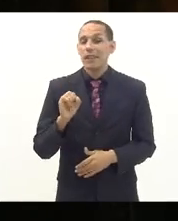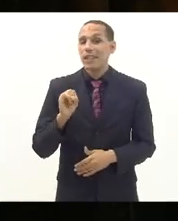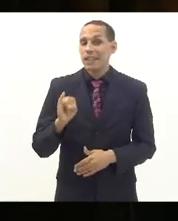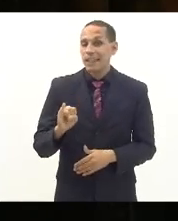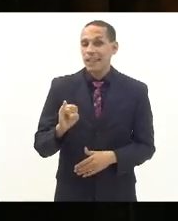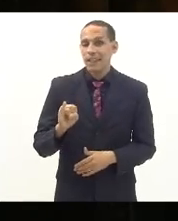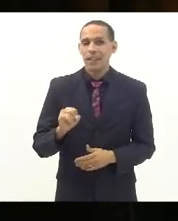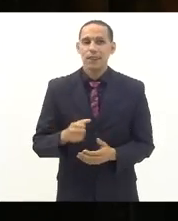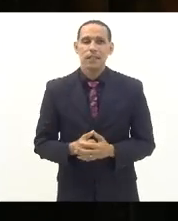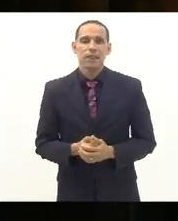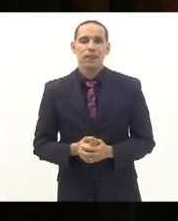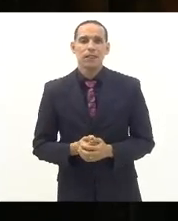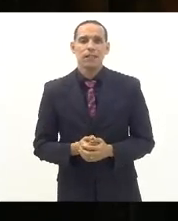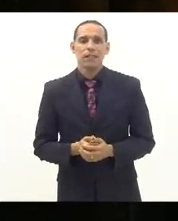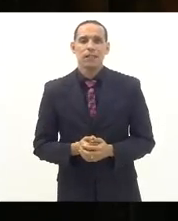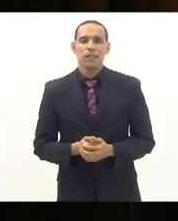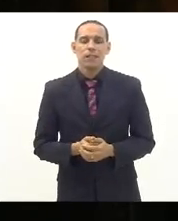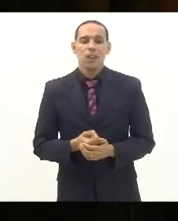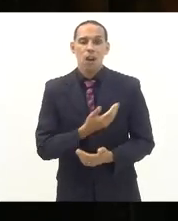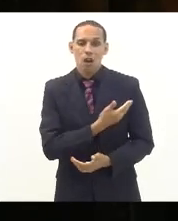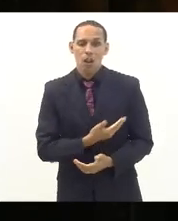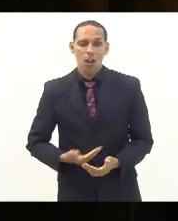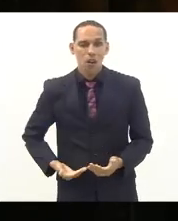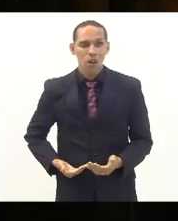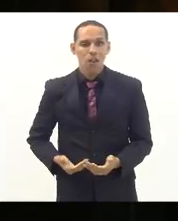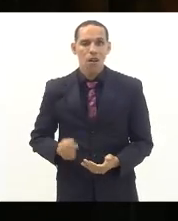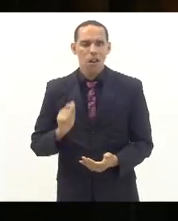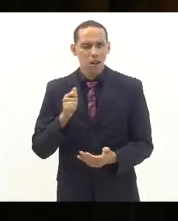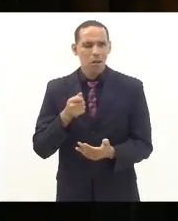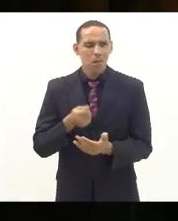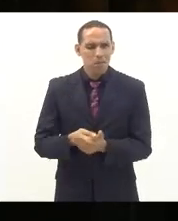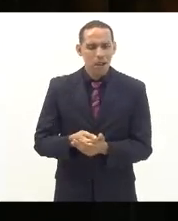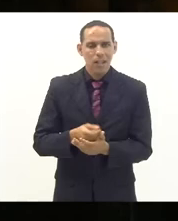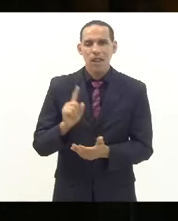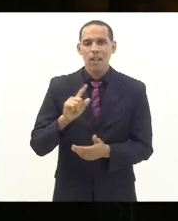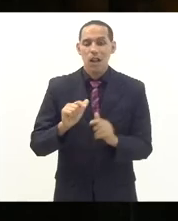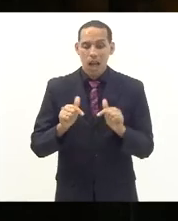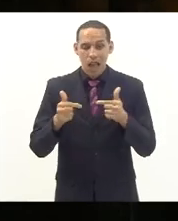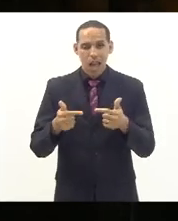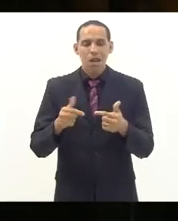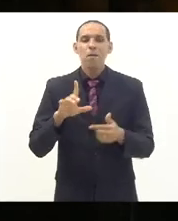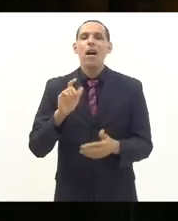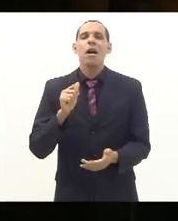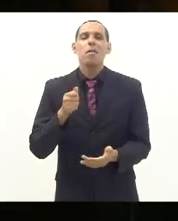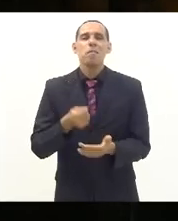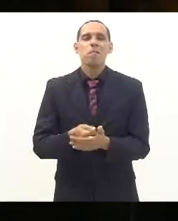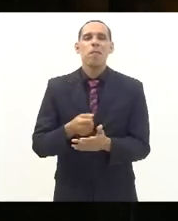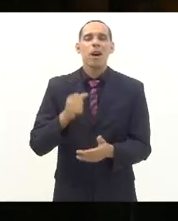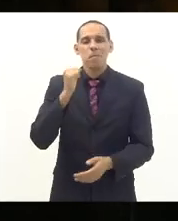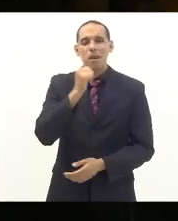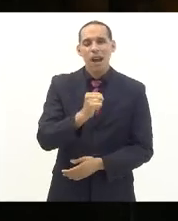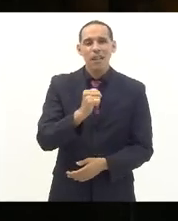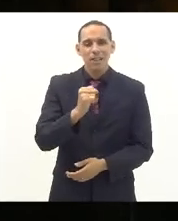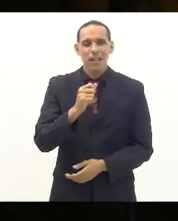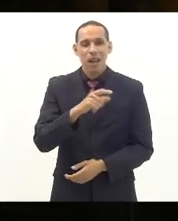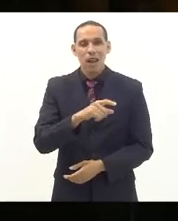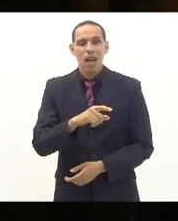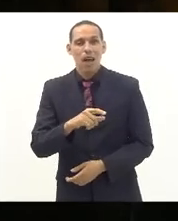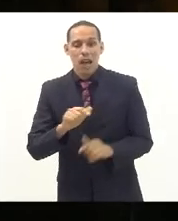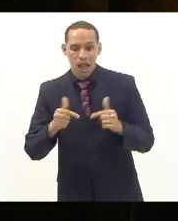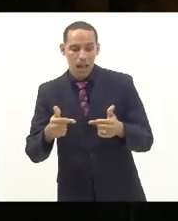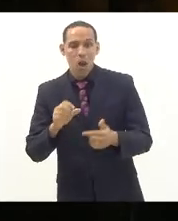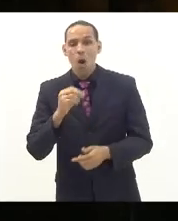governo não mata por ação ele mata por omissão isso é muito sério